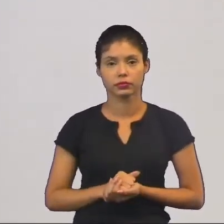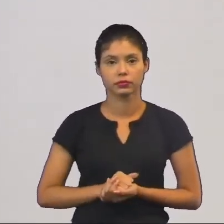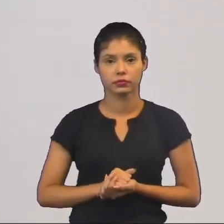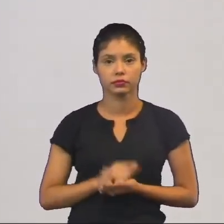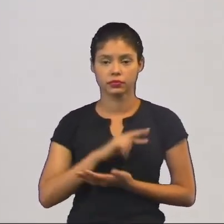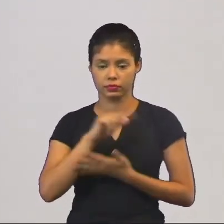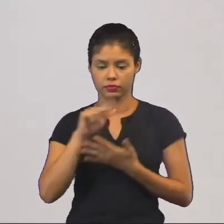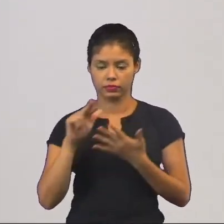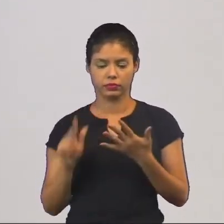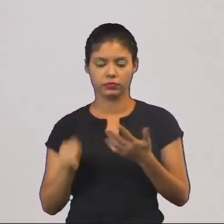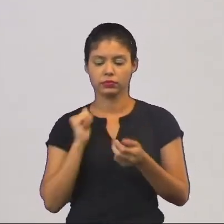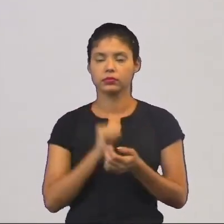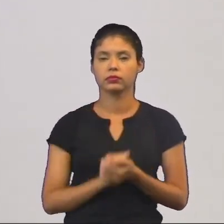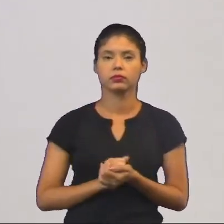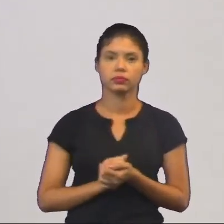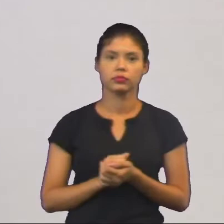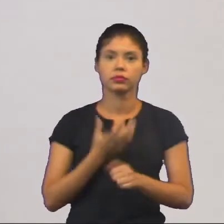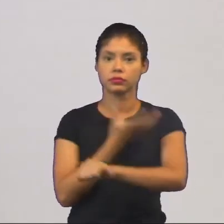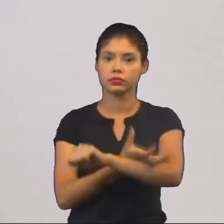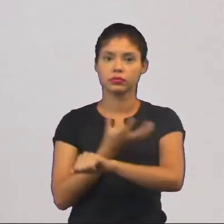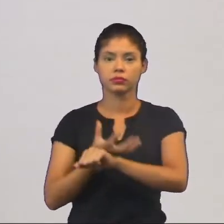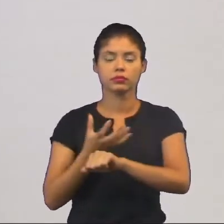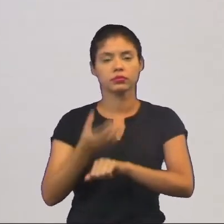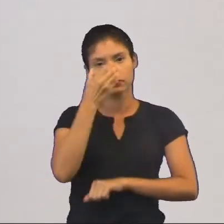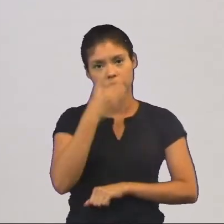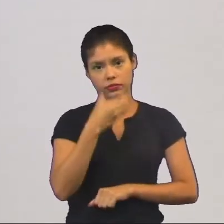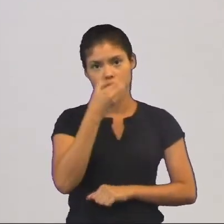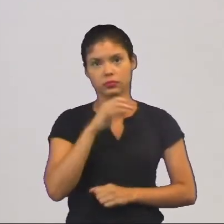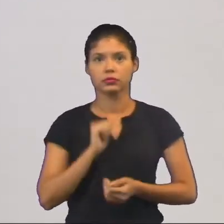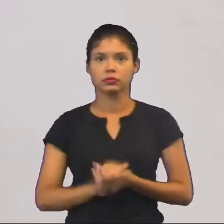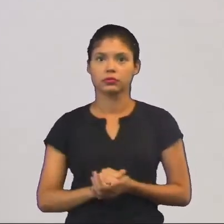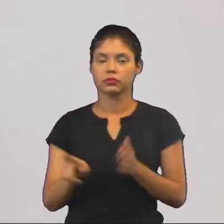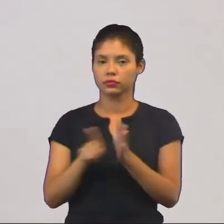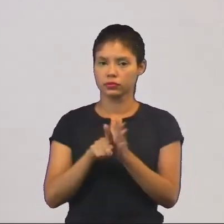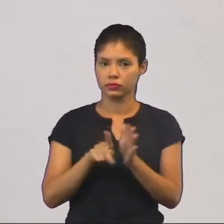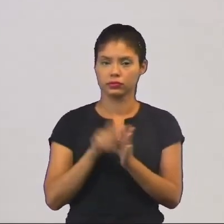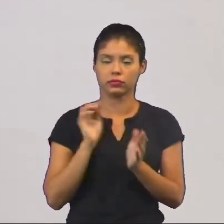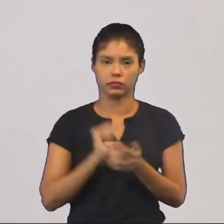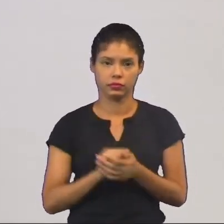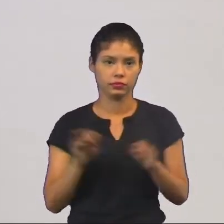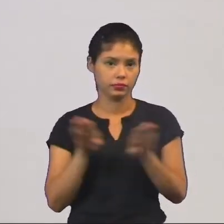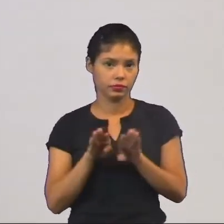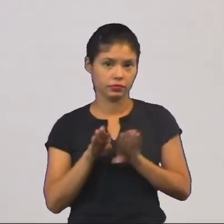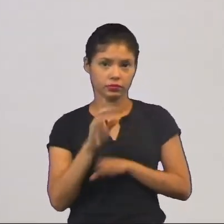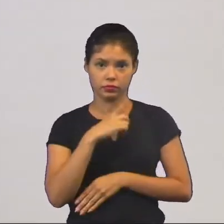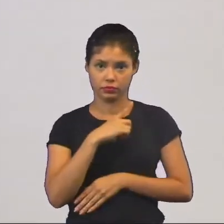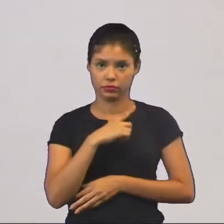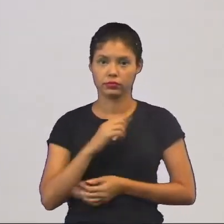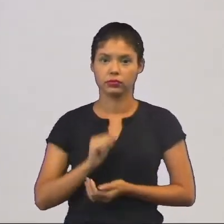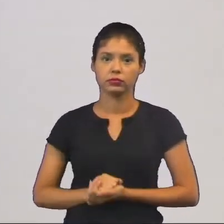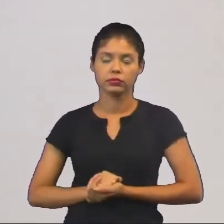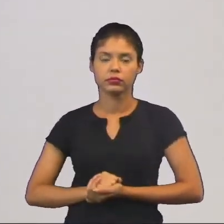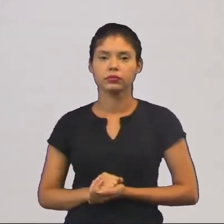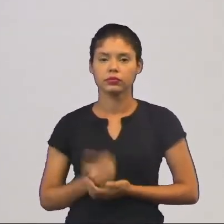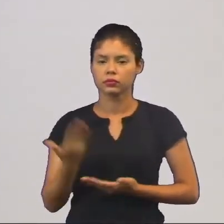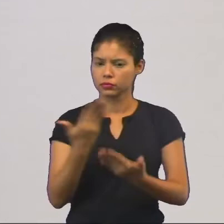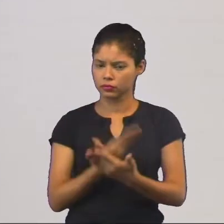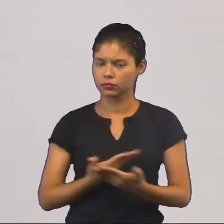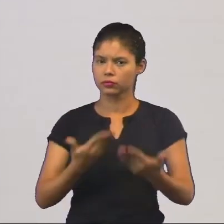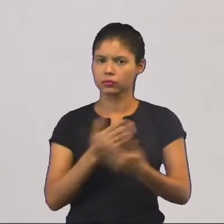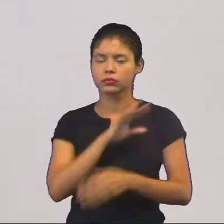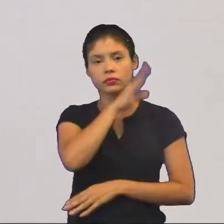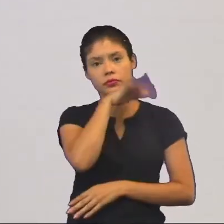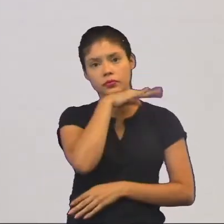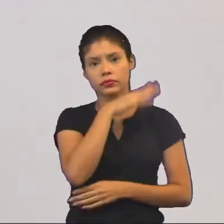uma vasta variedade de vegetais, de frutas, de hortaliças, mas tem também, né, o cuidado com